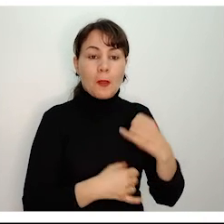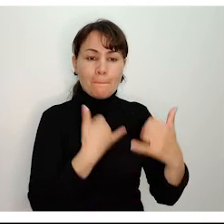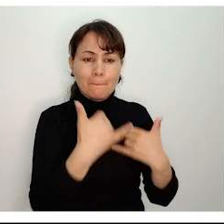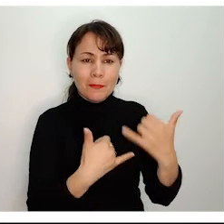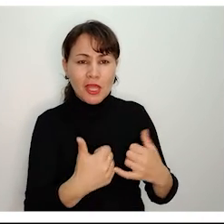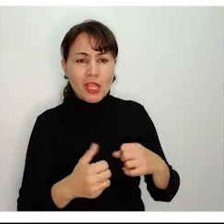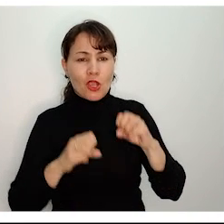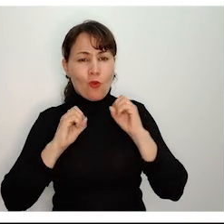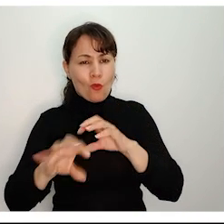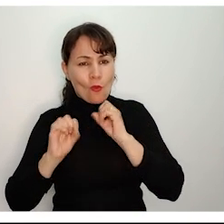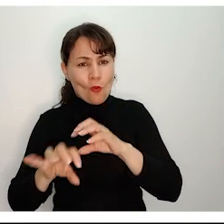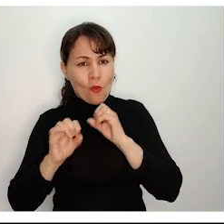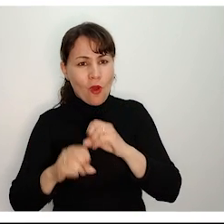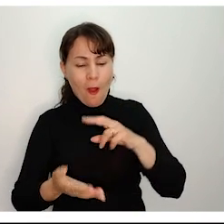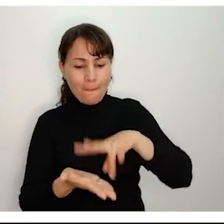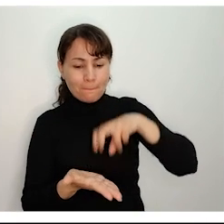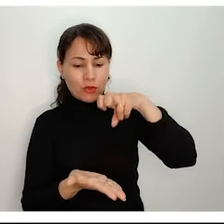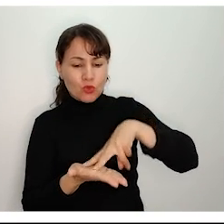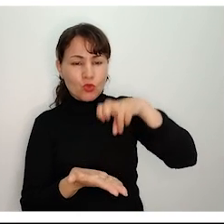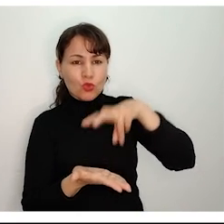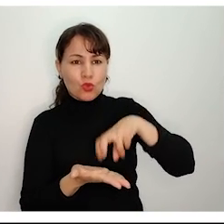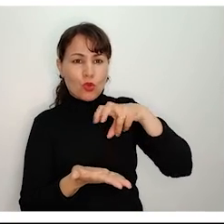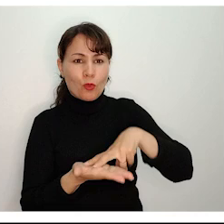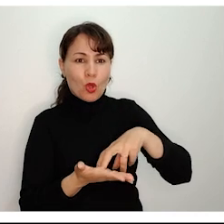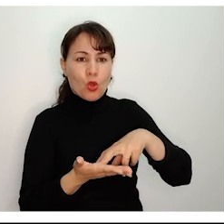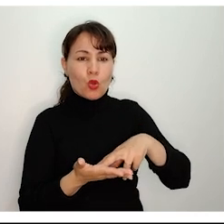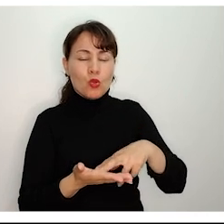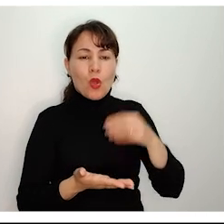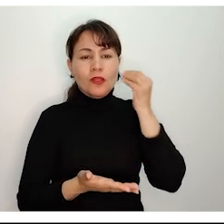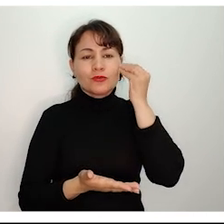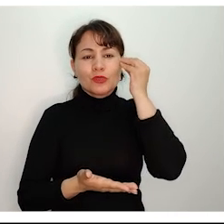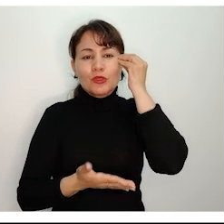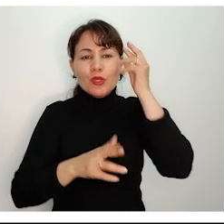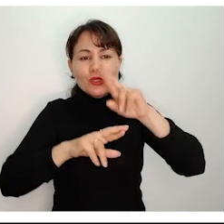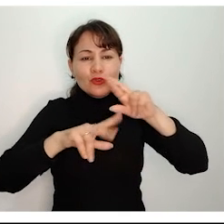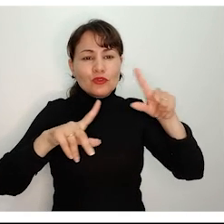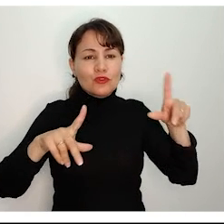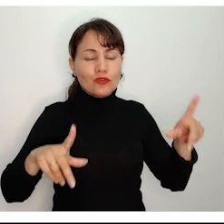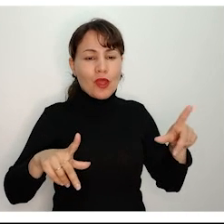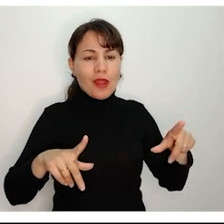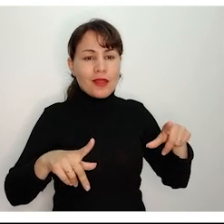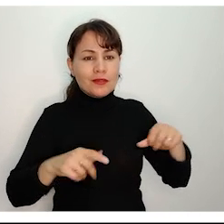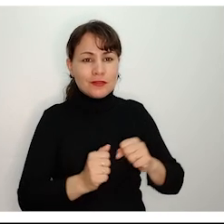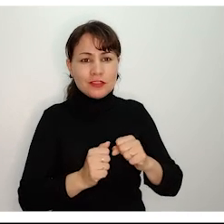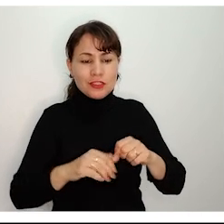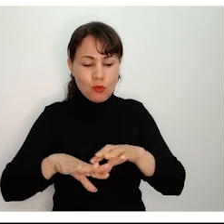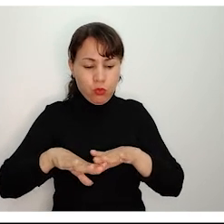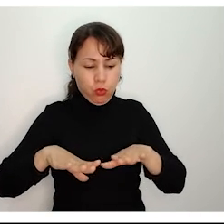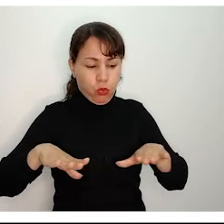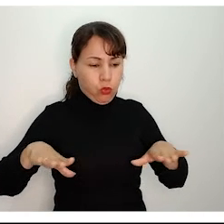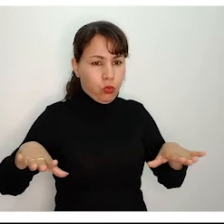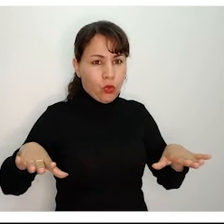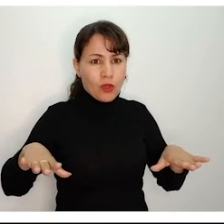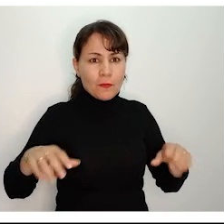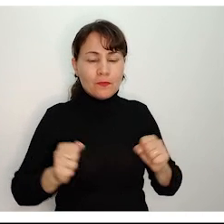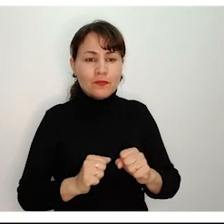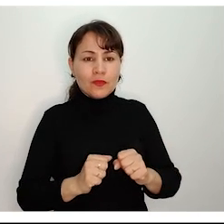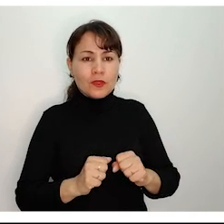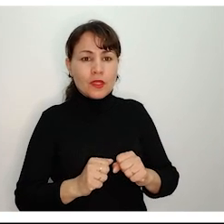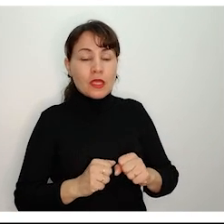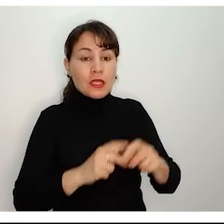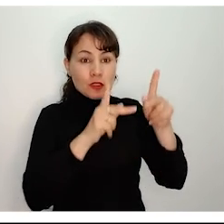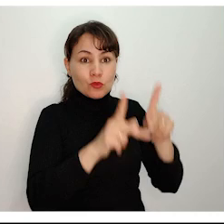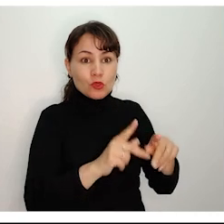crianças brinquem, corram, pulem, andem descalças. E os adultos podem, além